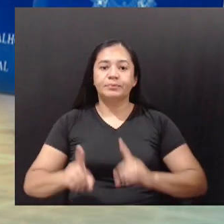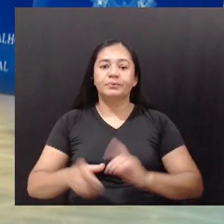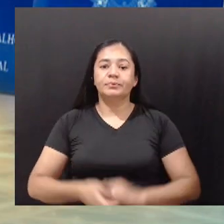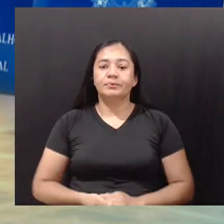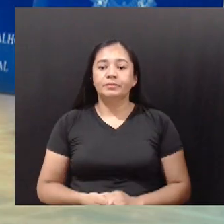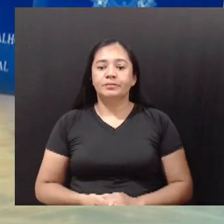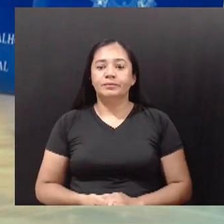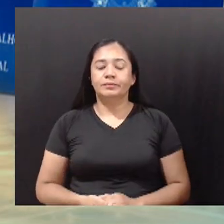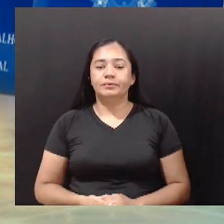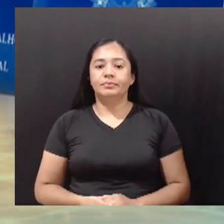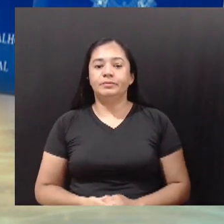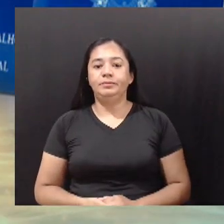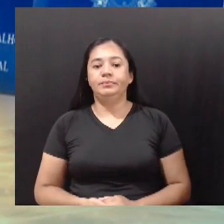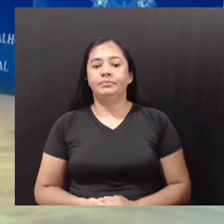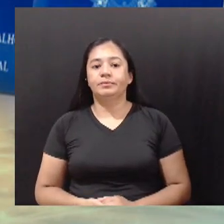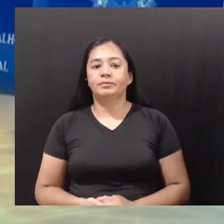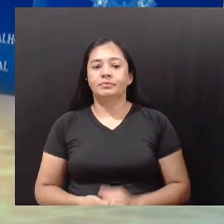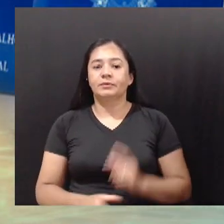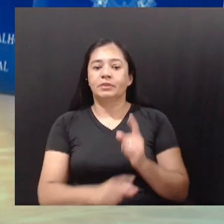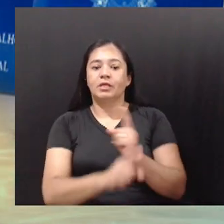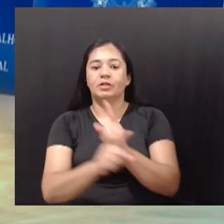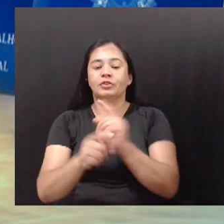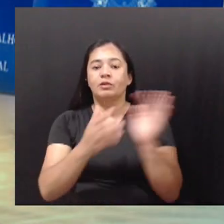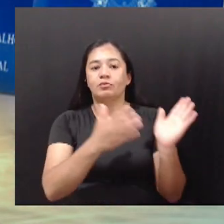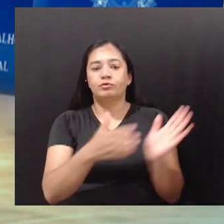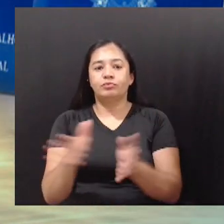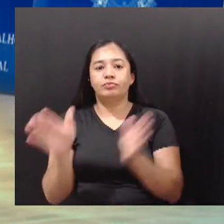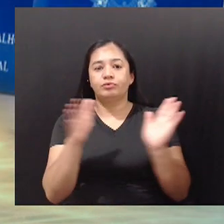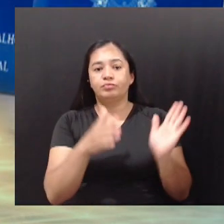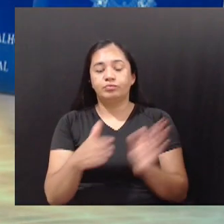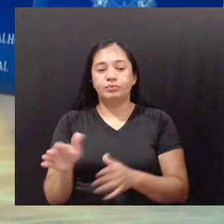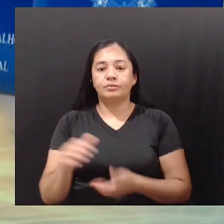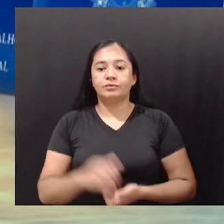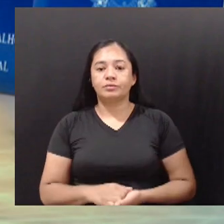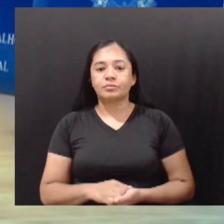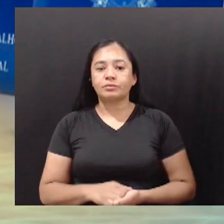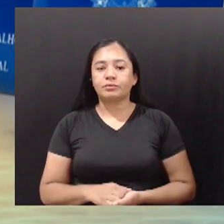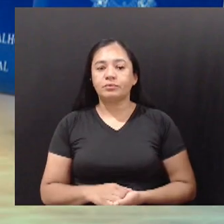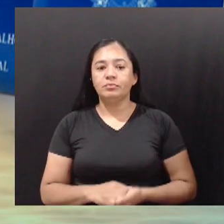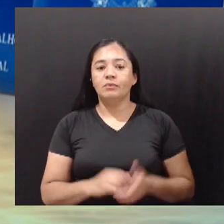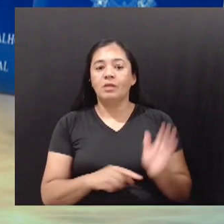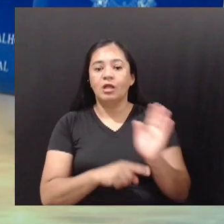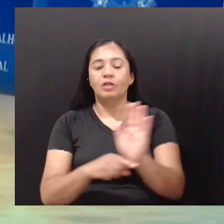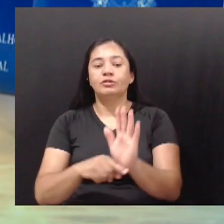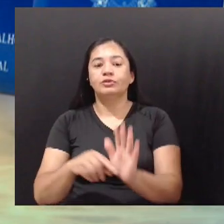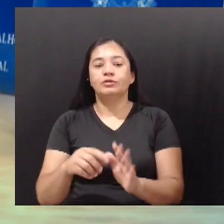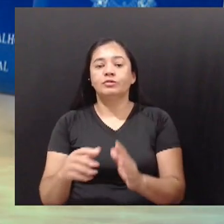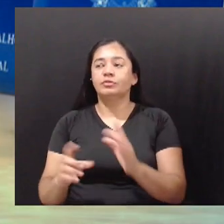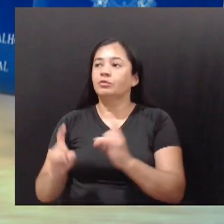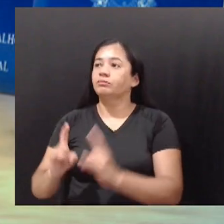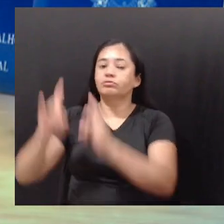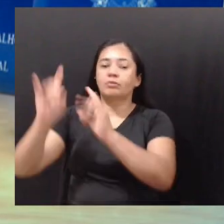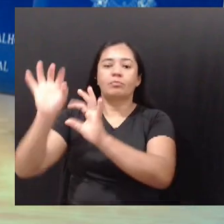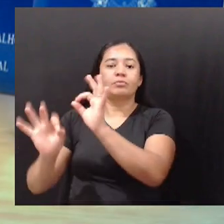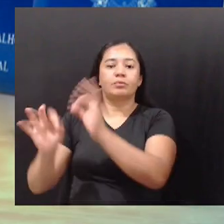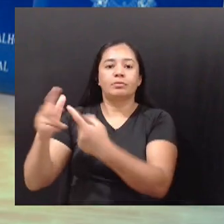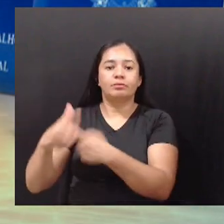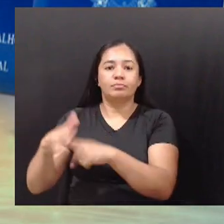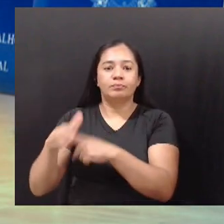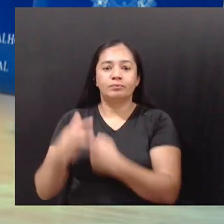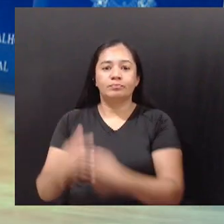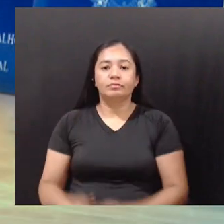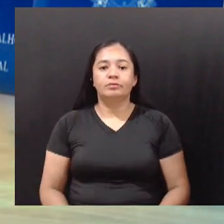deficiência. Auxiliar de expedição, auxiliar de manutenção predial, camareira de